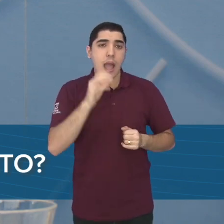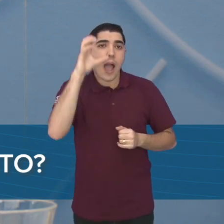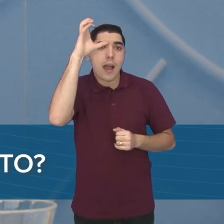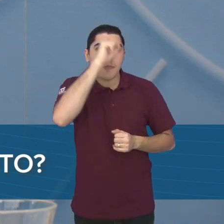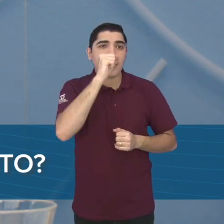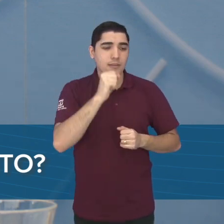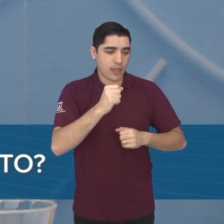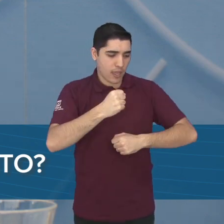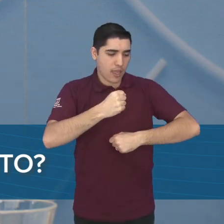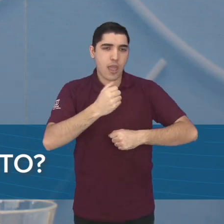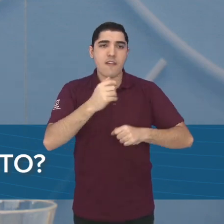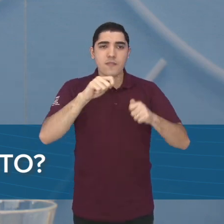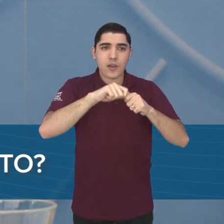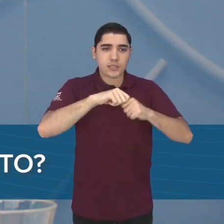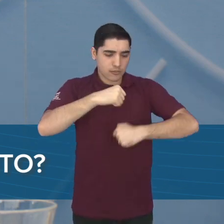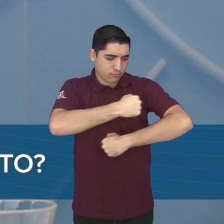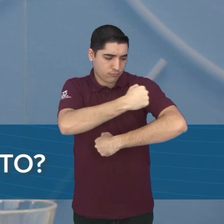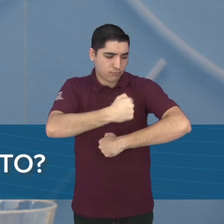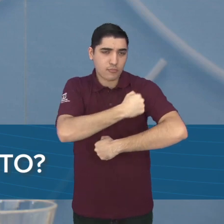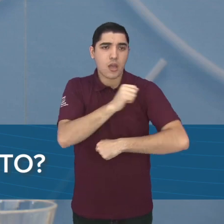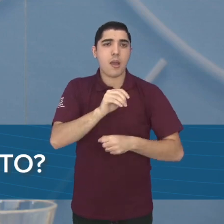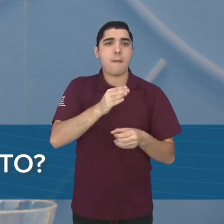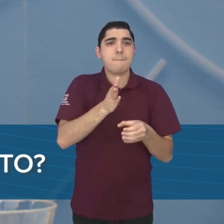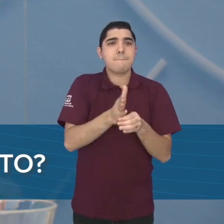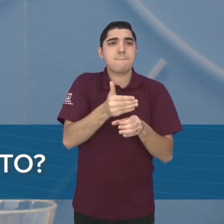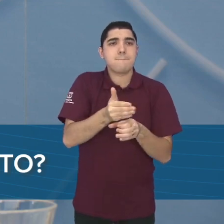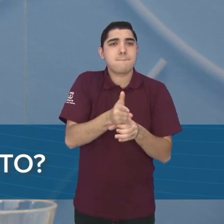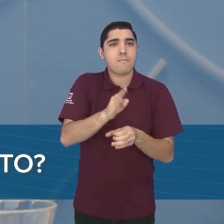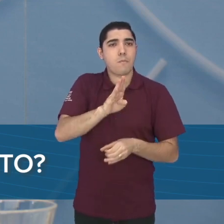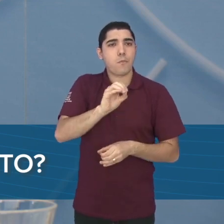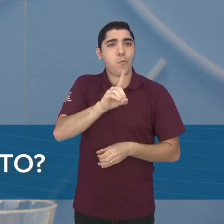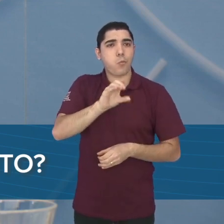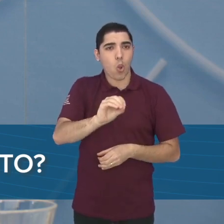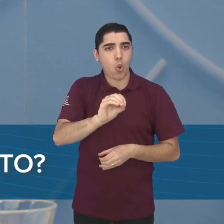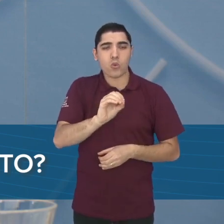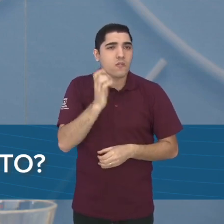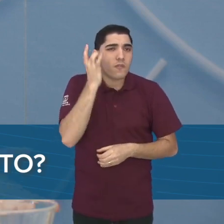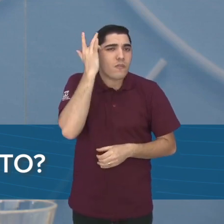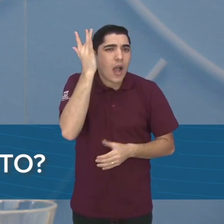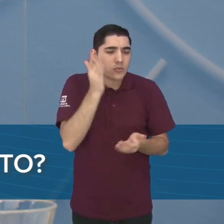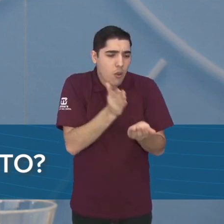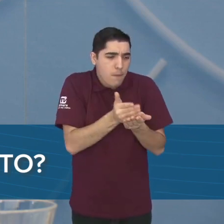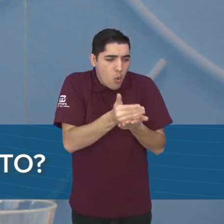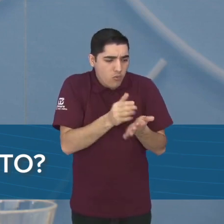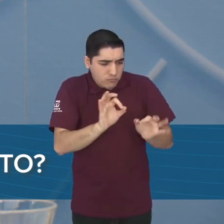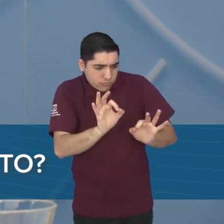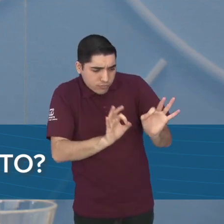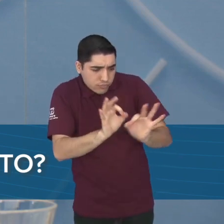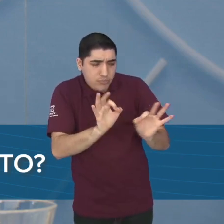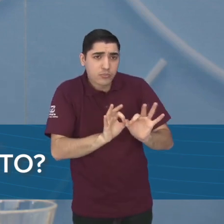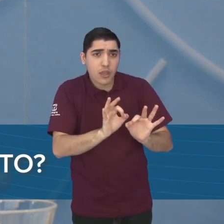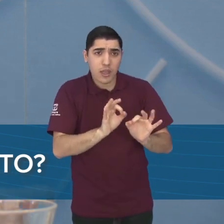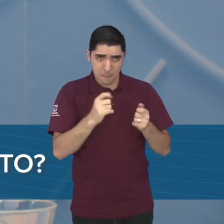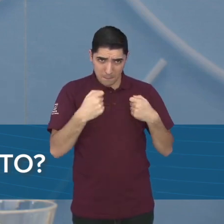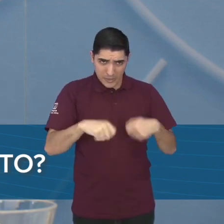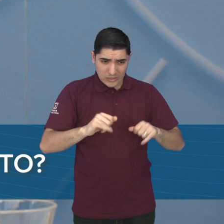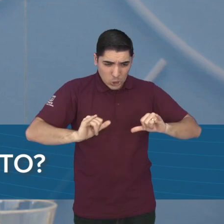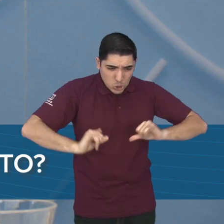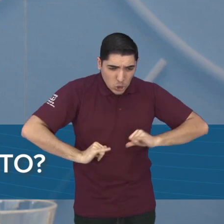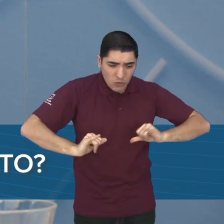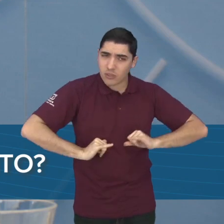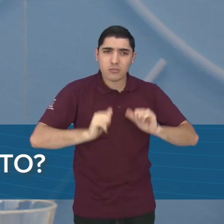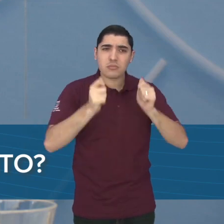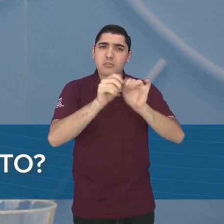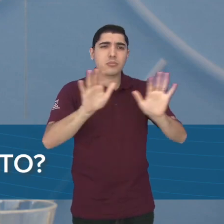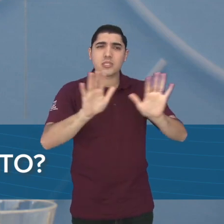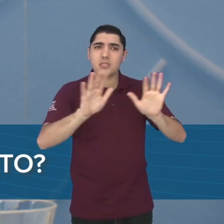receitas, né? Sei lá, aprendendo a fazer um bolo. Não precisa ter um sofrimento para você fazer um bolo, né? Você pode compartilhar um conhecimento ancestral